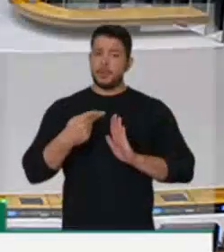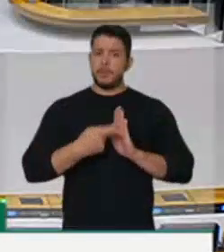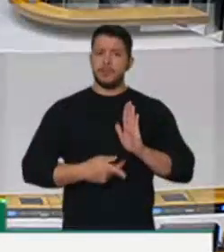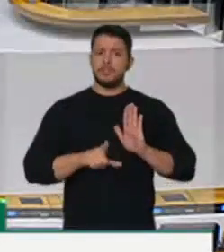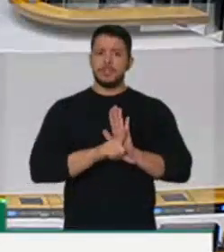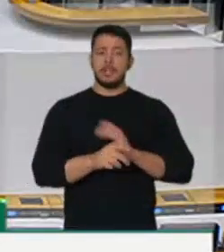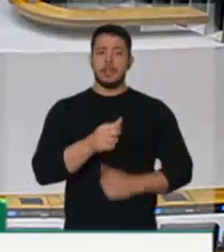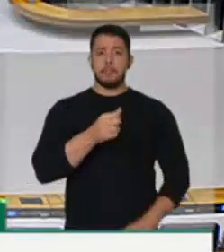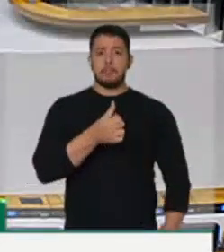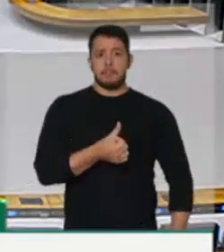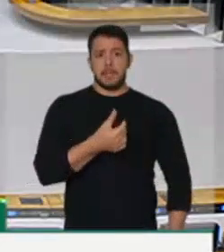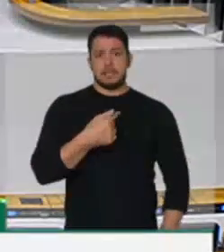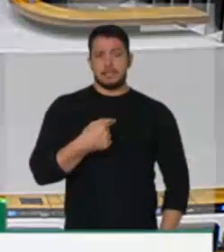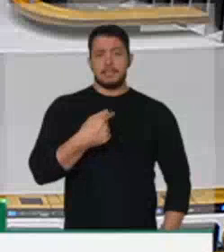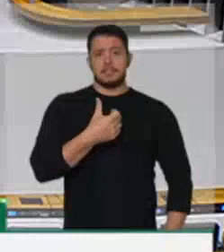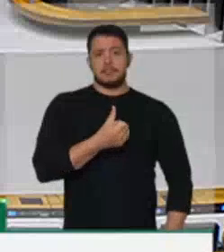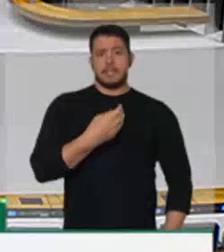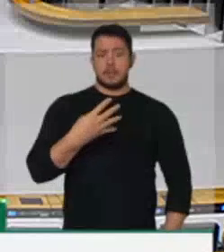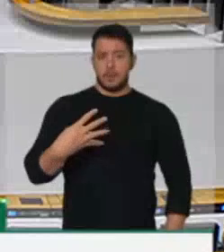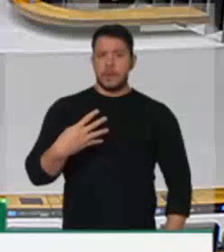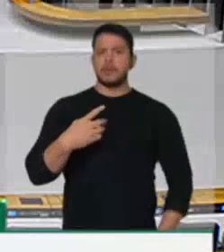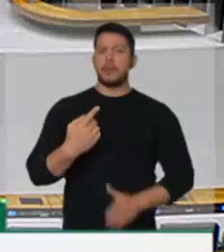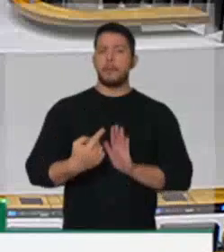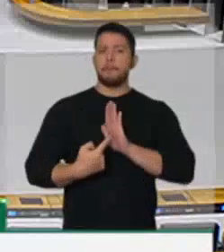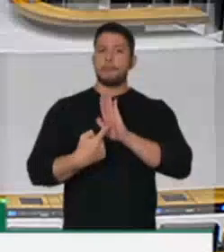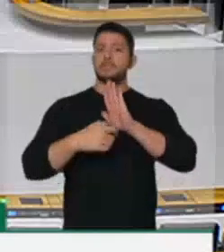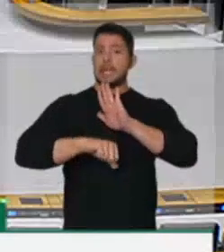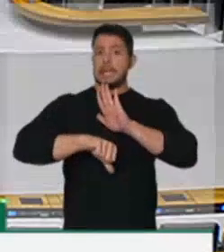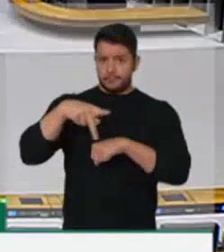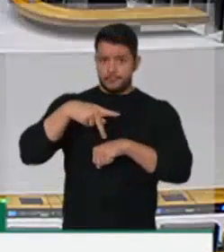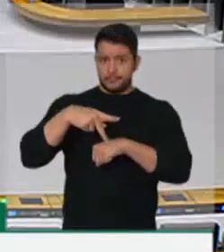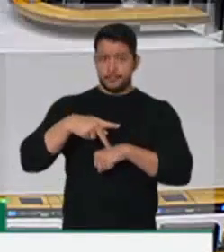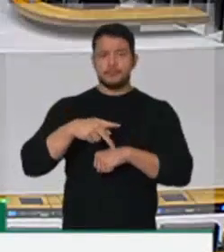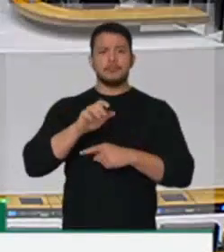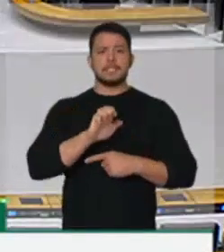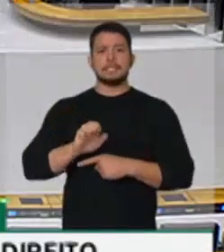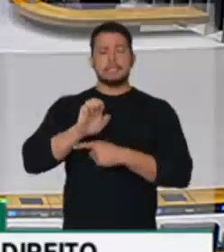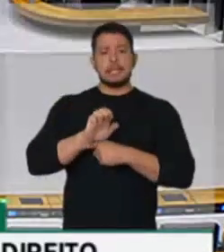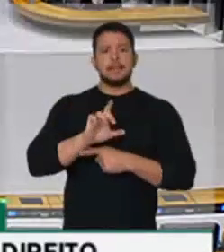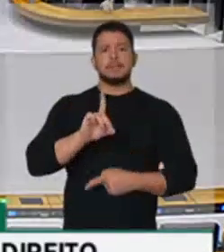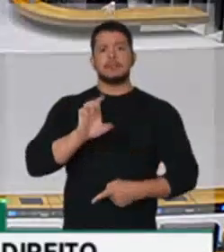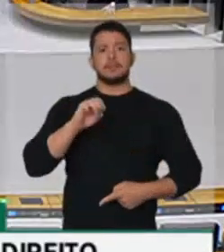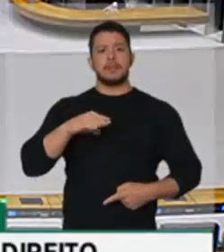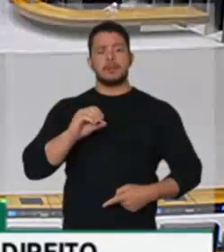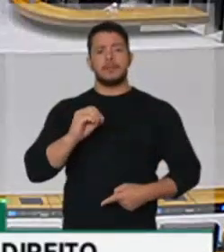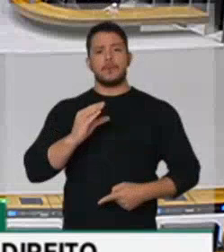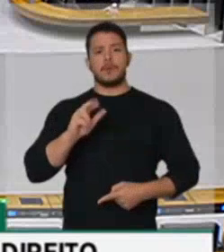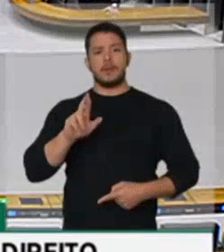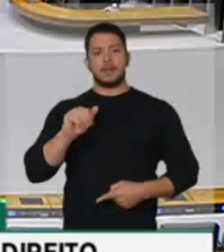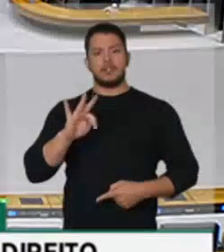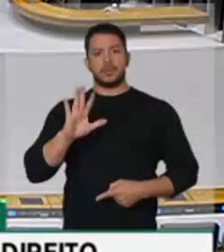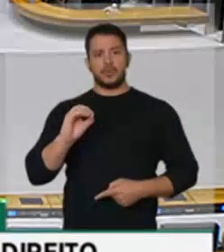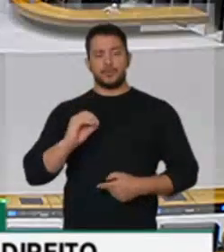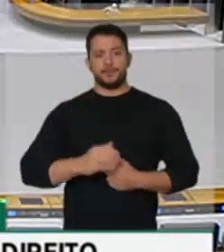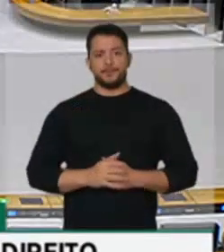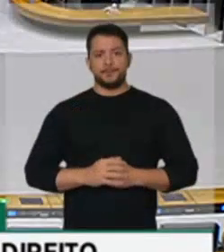6764, que tipifica os crimes contra o Estado Democrático de Direito. Foi apresentado um requerimento para a retirada de pauta desse projeto de